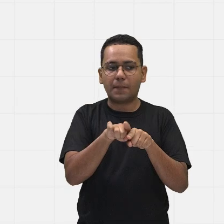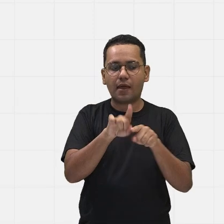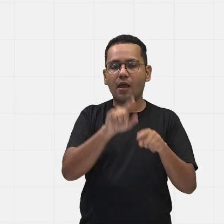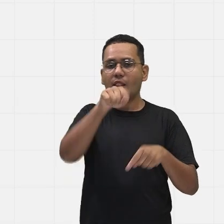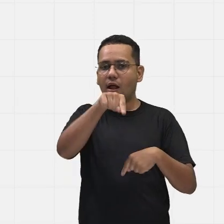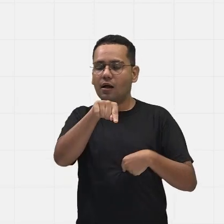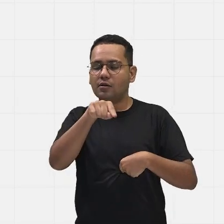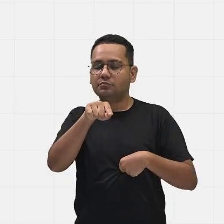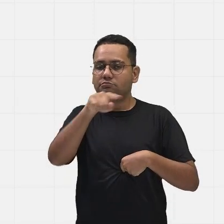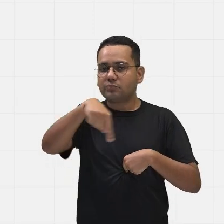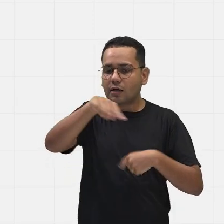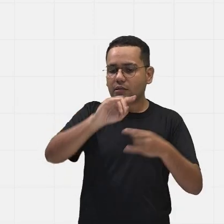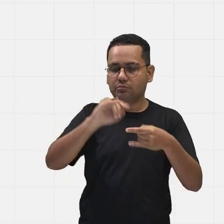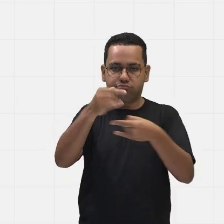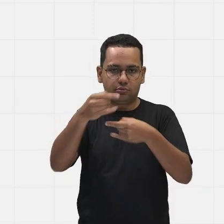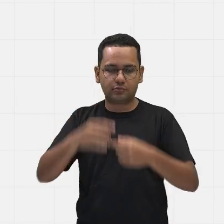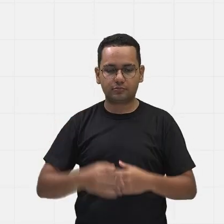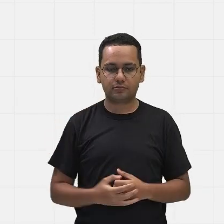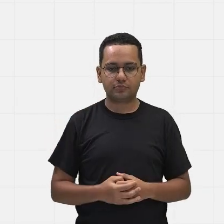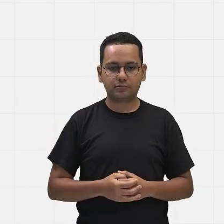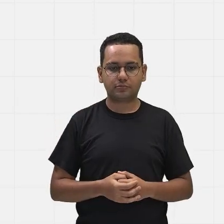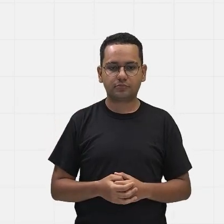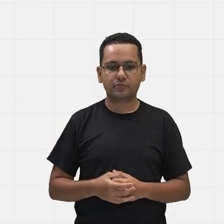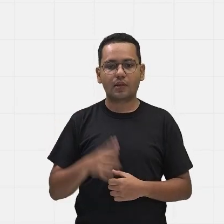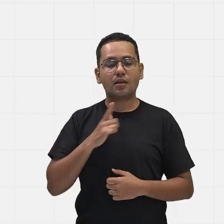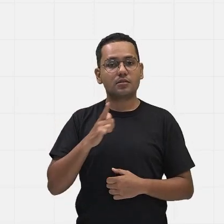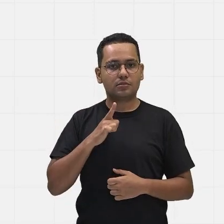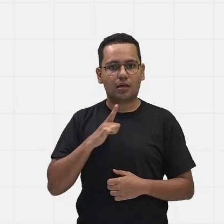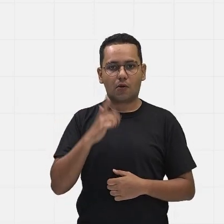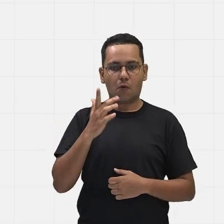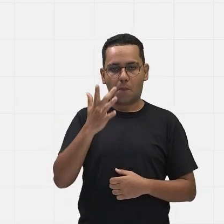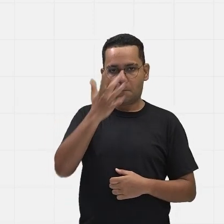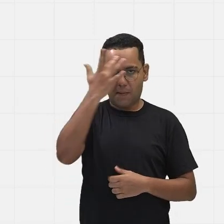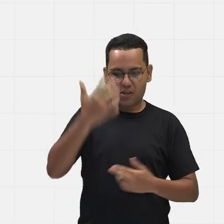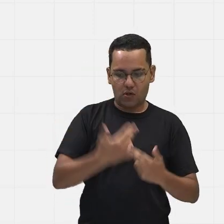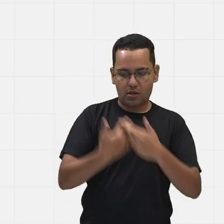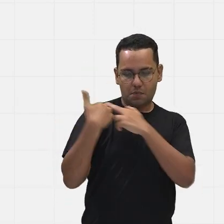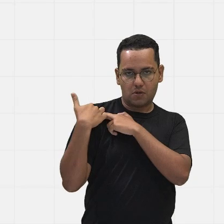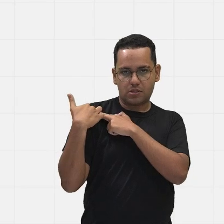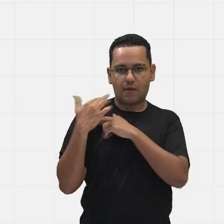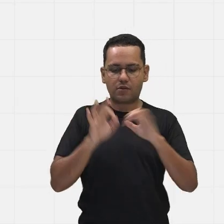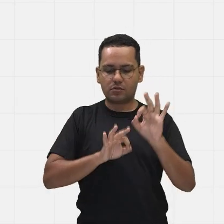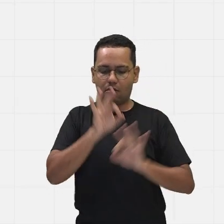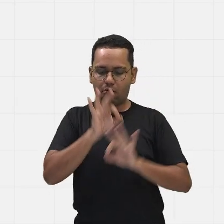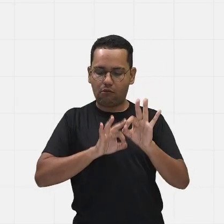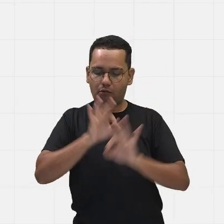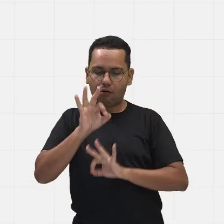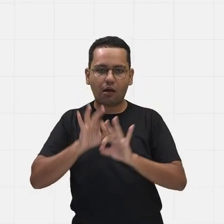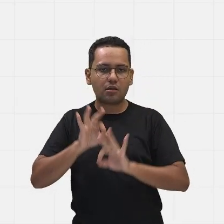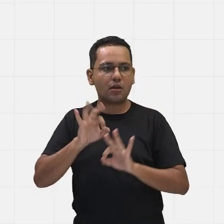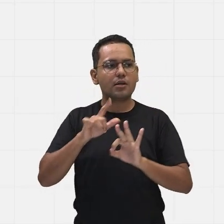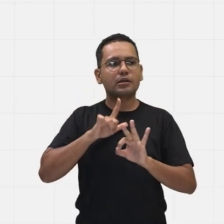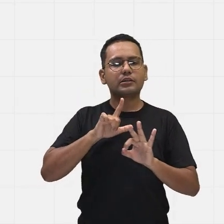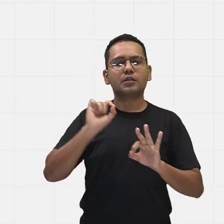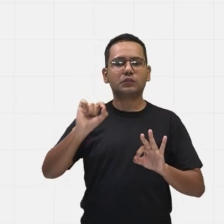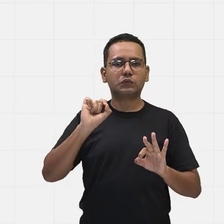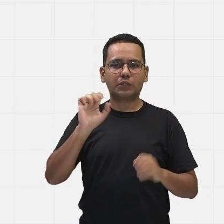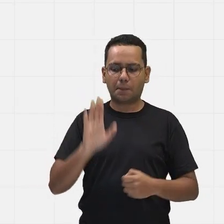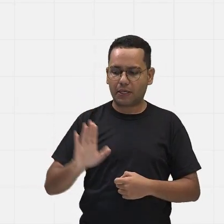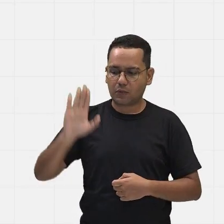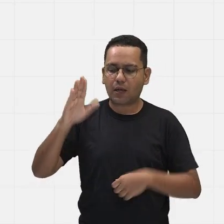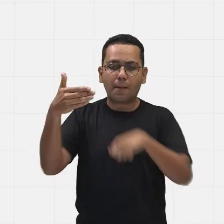é uma máquina que tem uma pessoa ali que administra essa máquina, tá? E ela vai lhe colocar na hora da vez, quando você fizer lá o pedido de